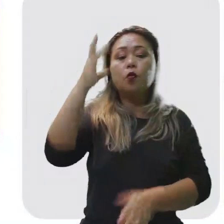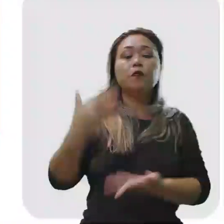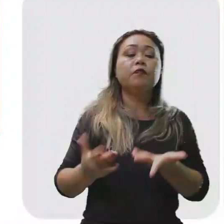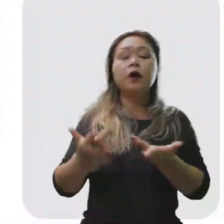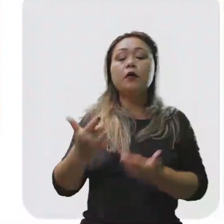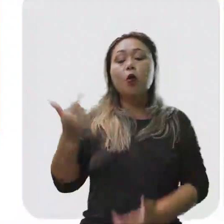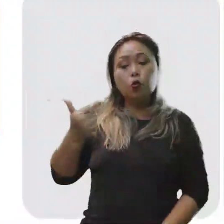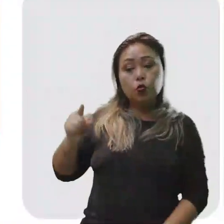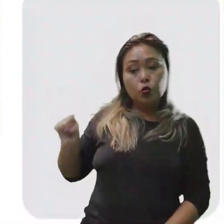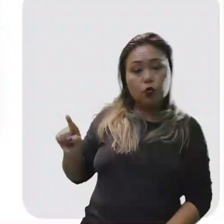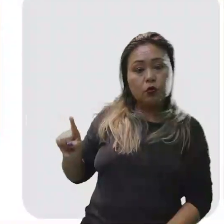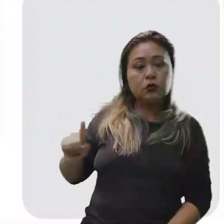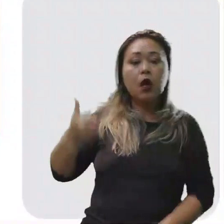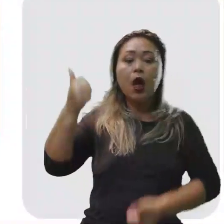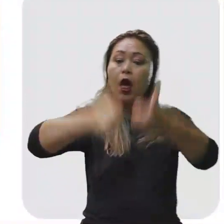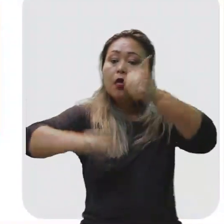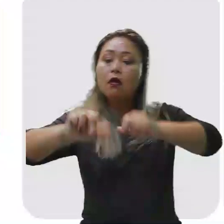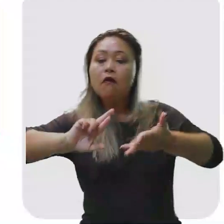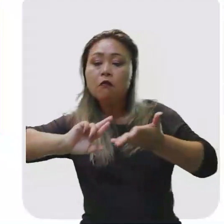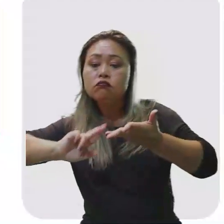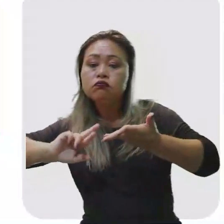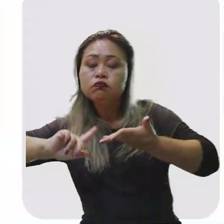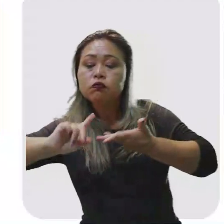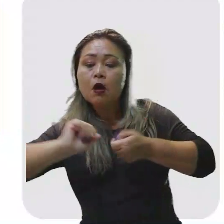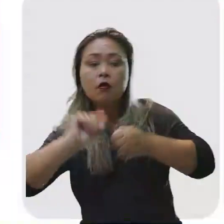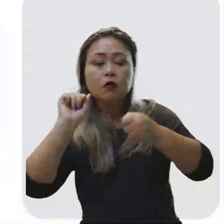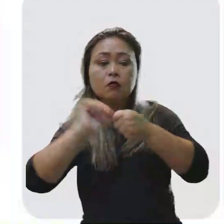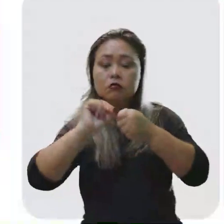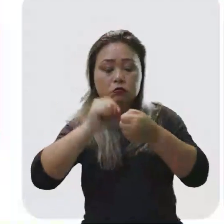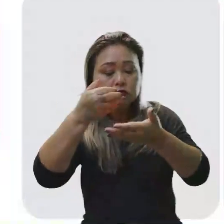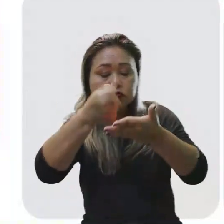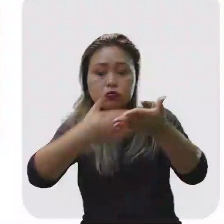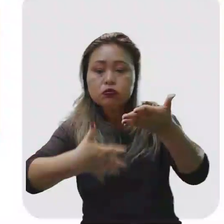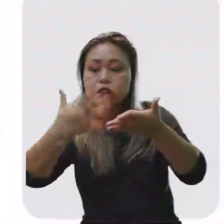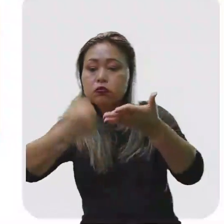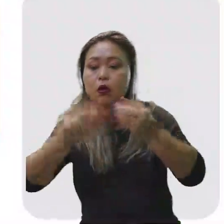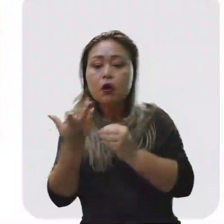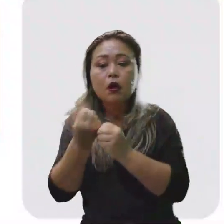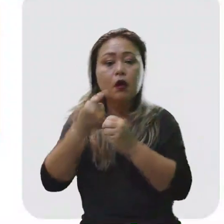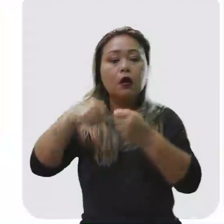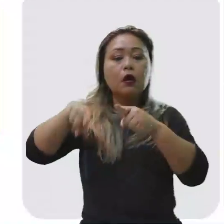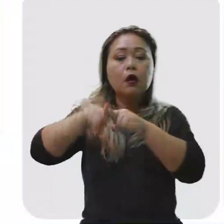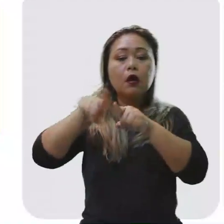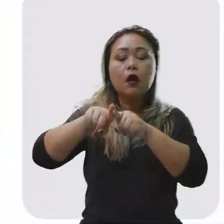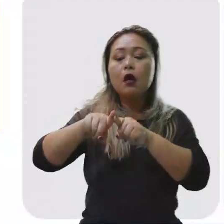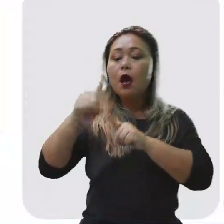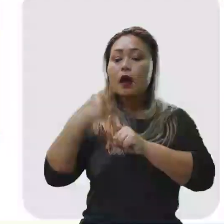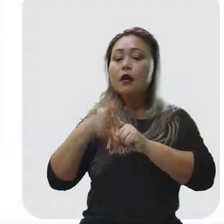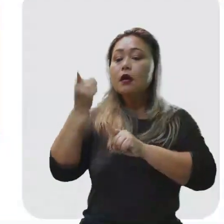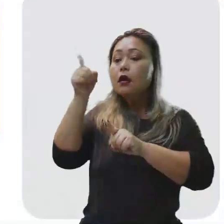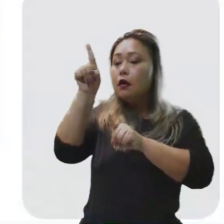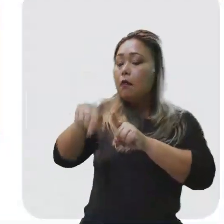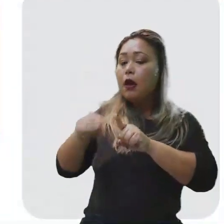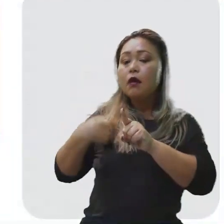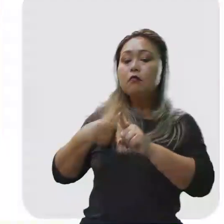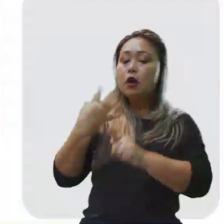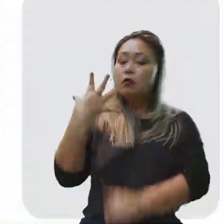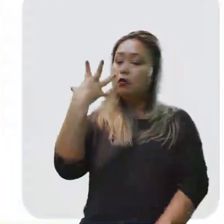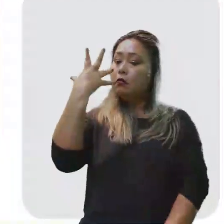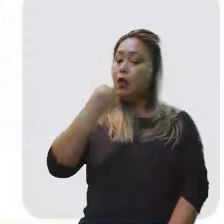produções artísticas como meio de explicar diferentes culturas, padrões de beleza e